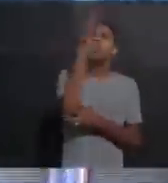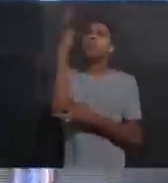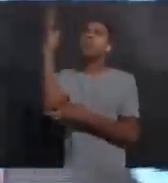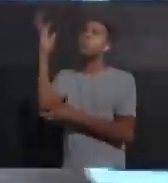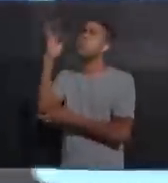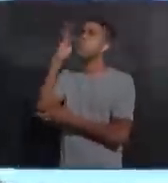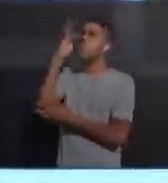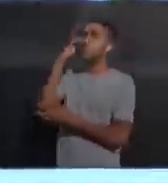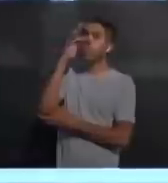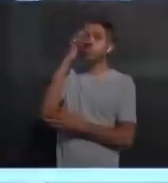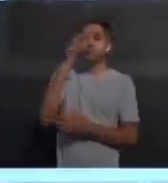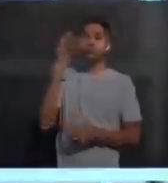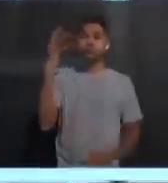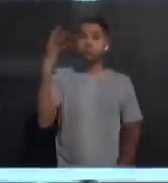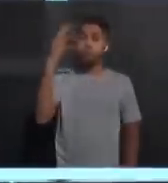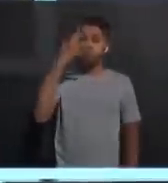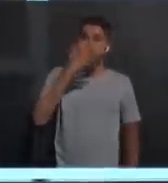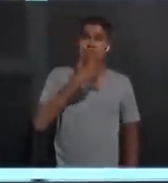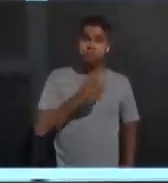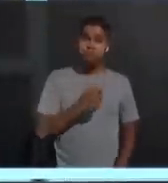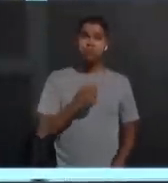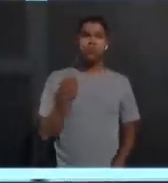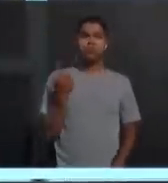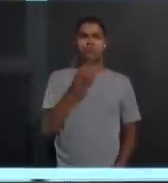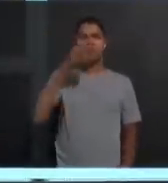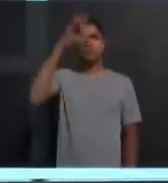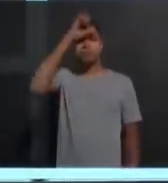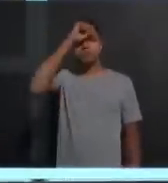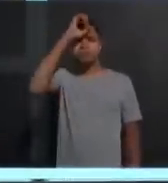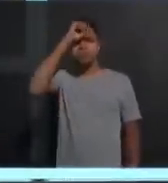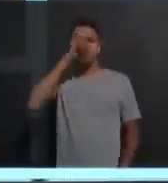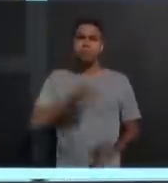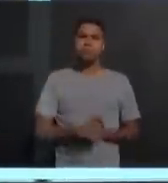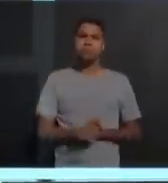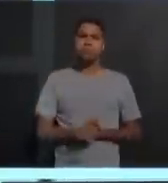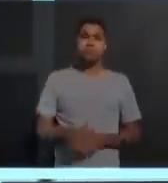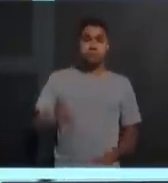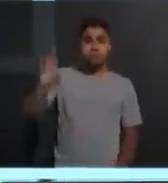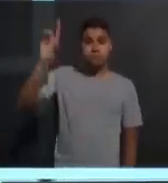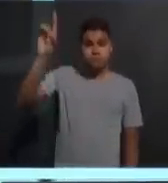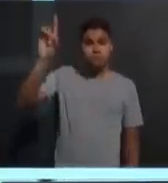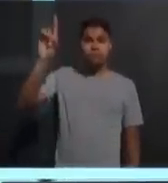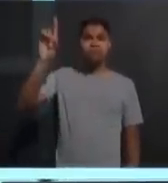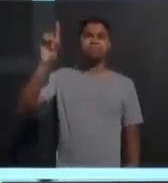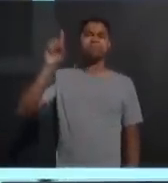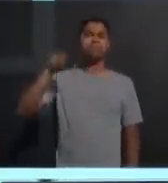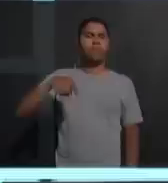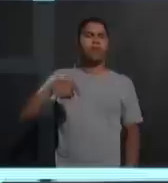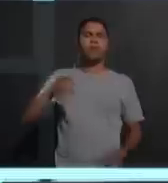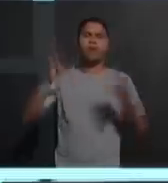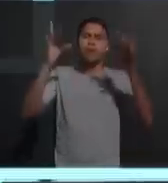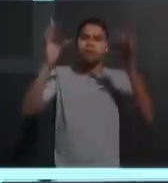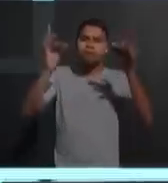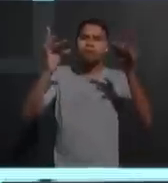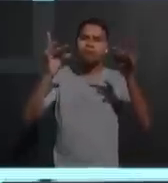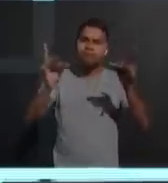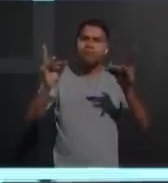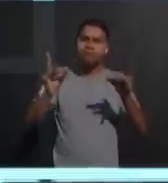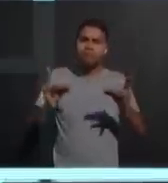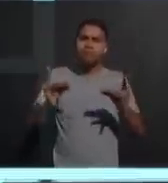gente que coisa mais linda que nós aprendemos com isso que deus ele é um deus de detalhes